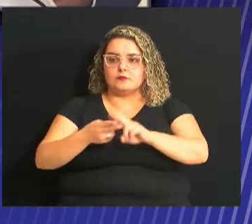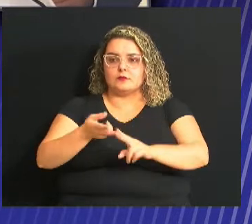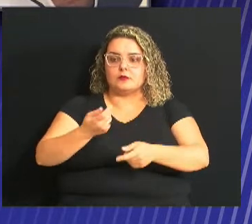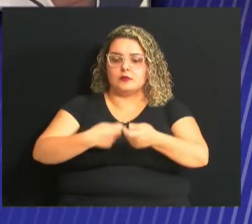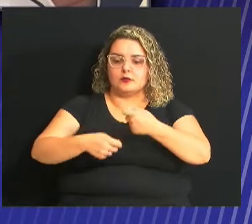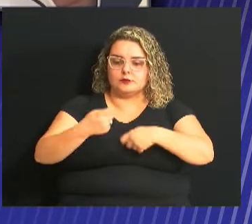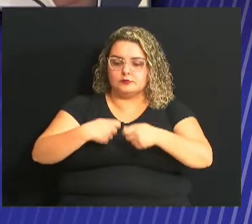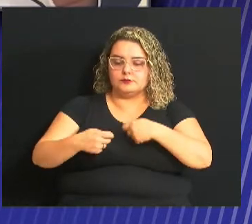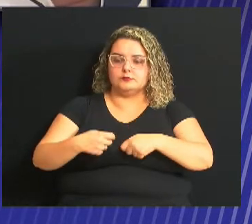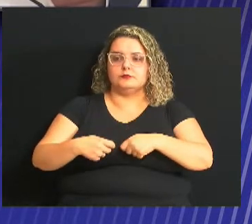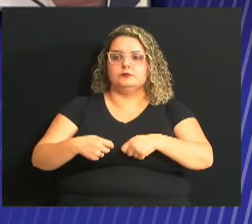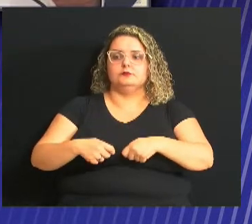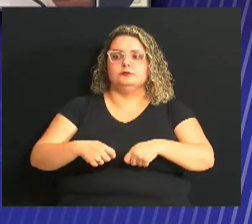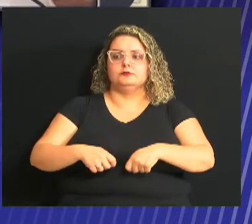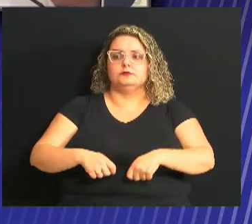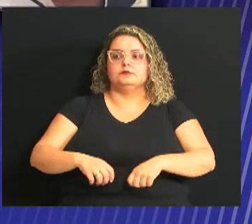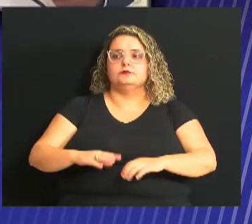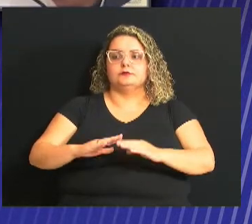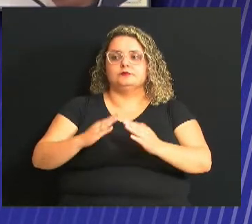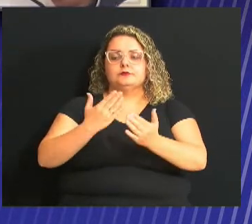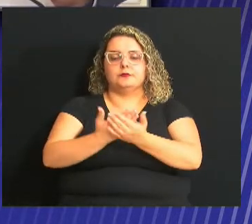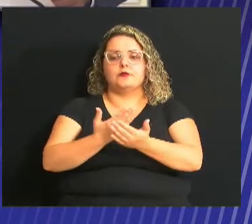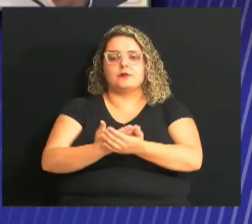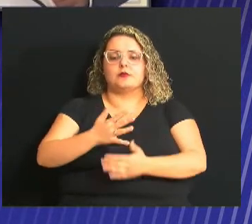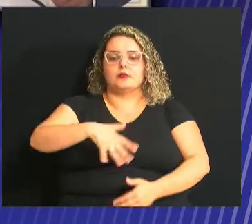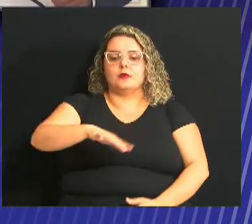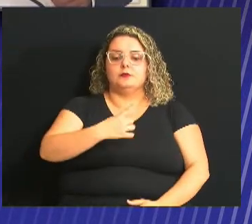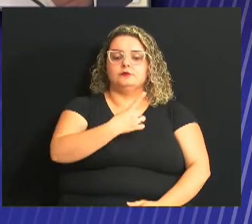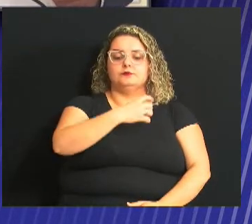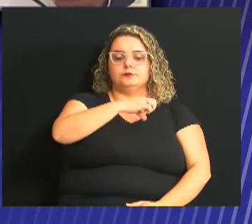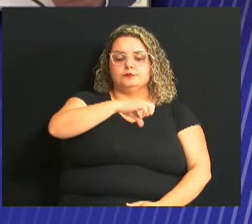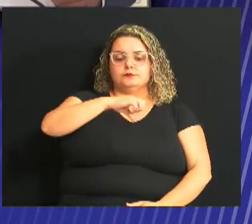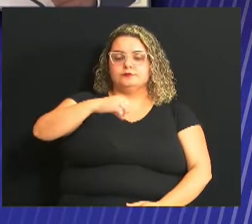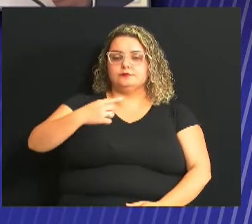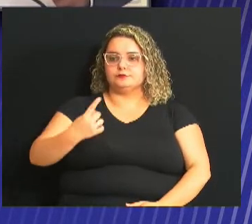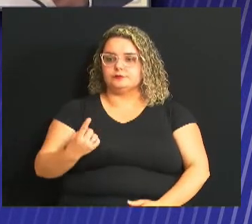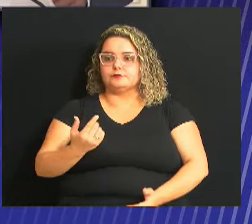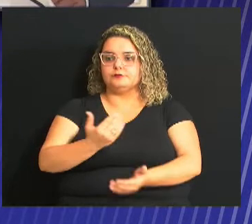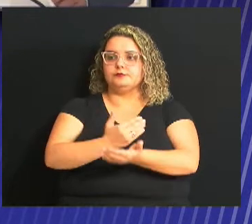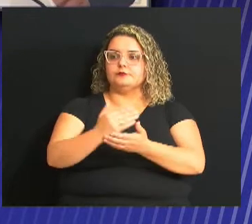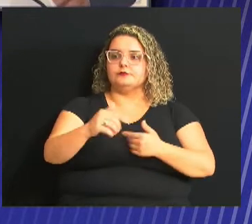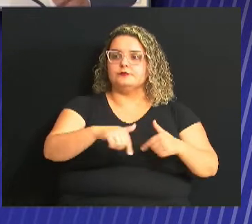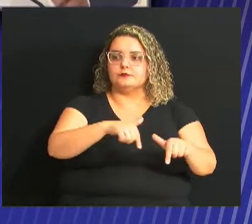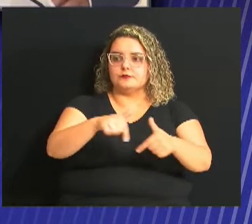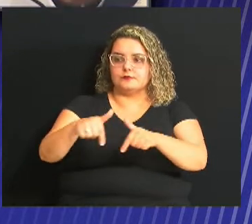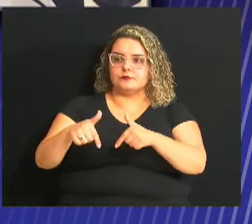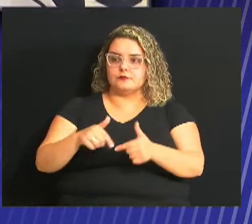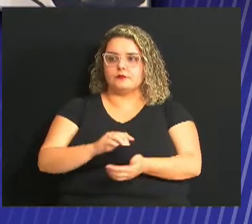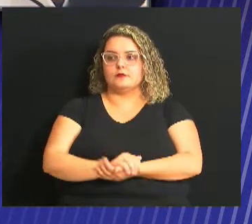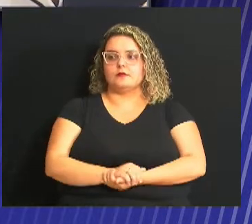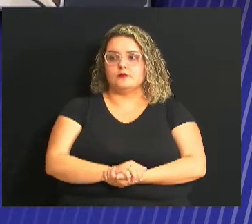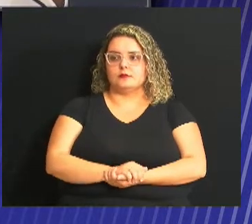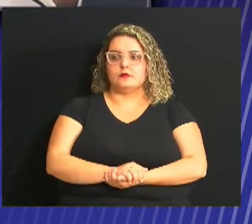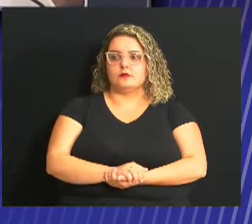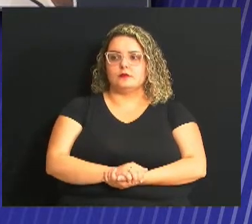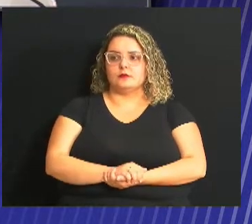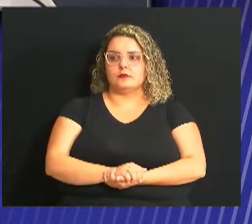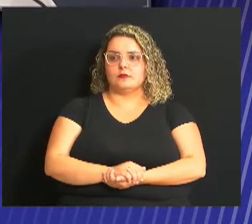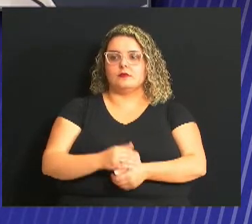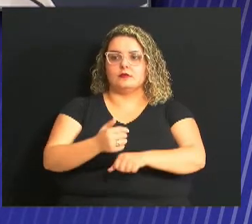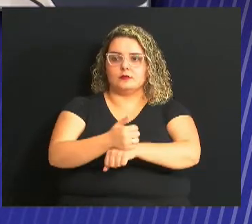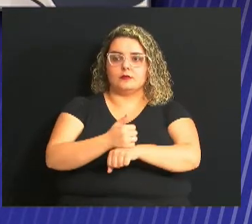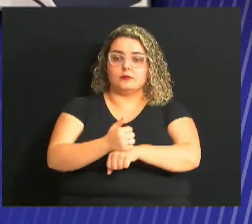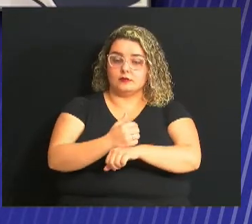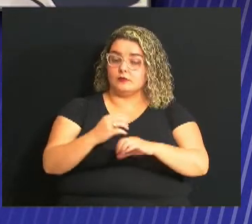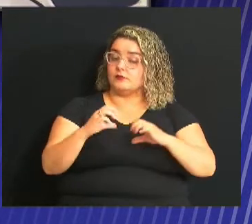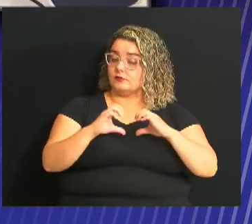Administração Escolar. Em 1991, iniciou seu trabalho na profissão que ama,